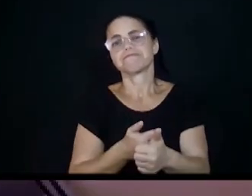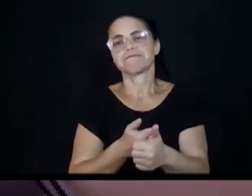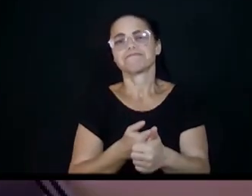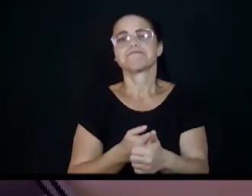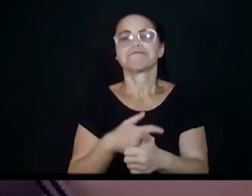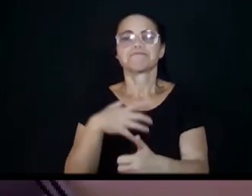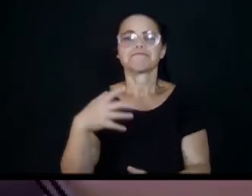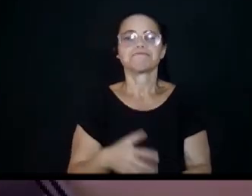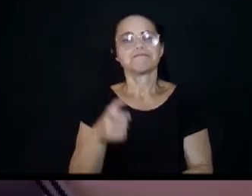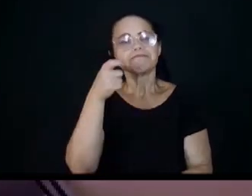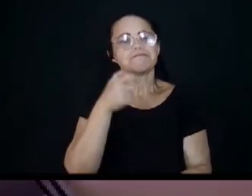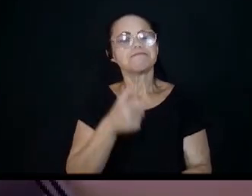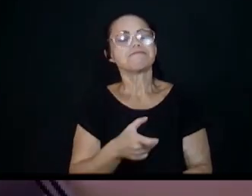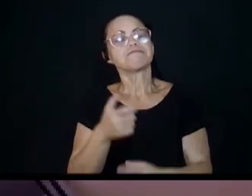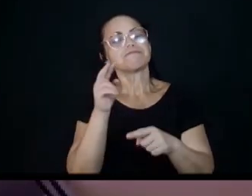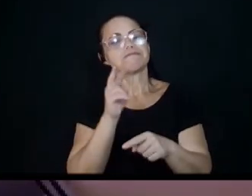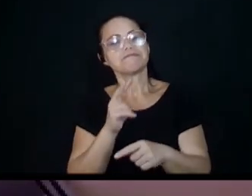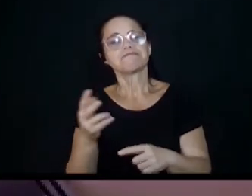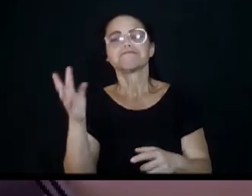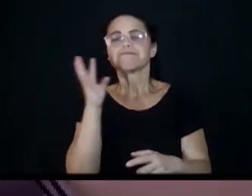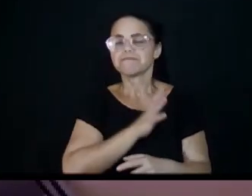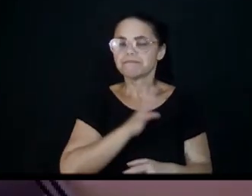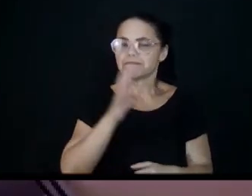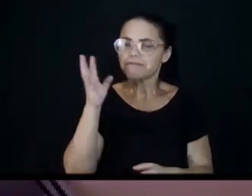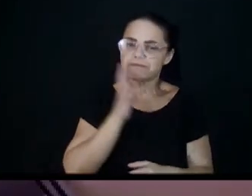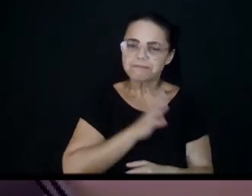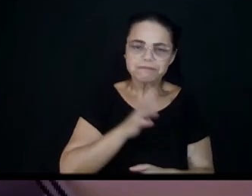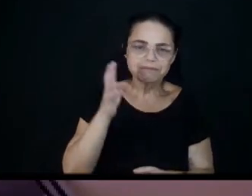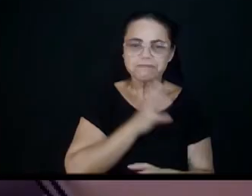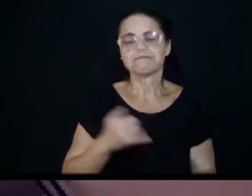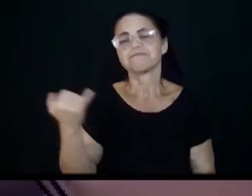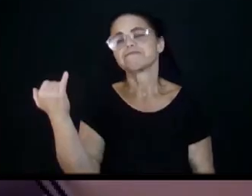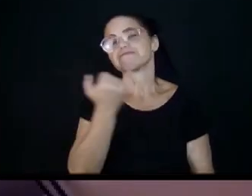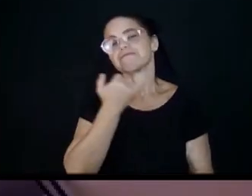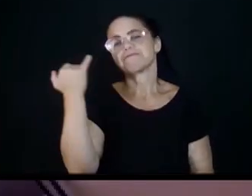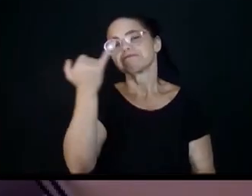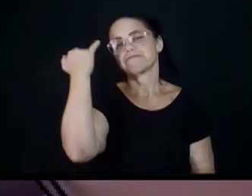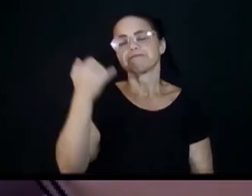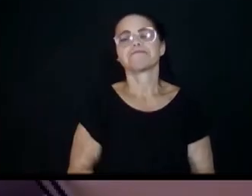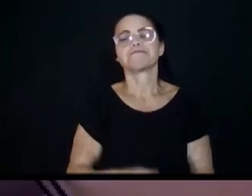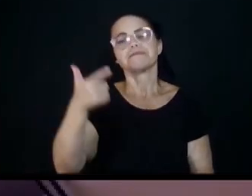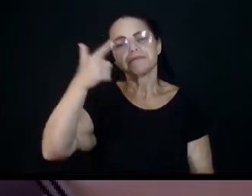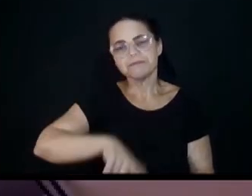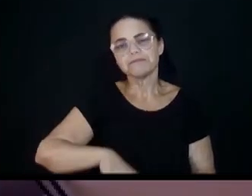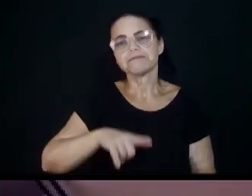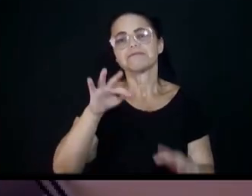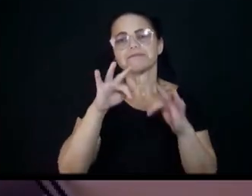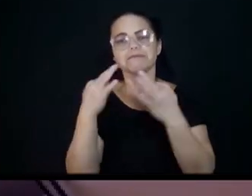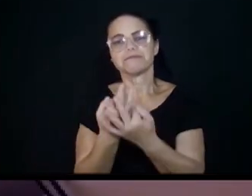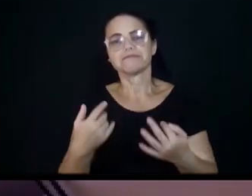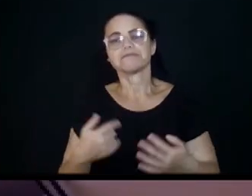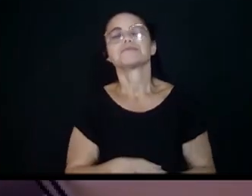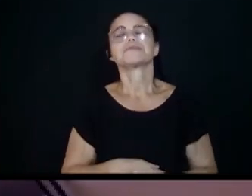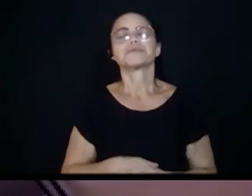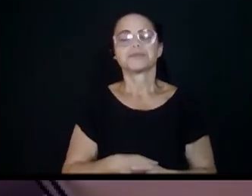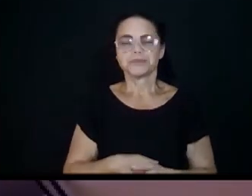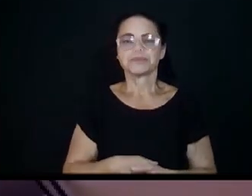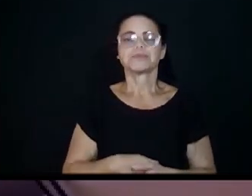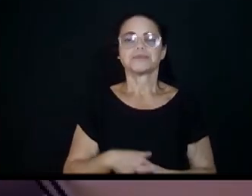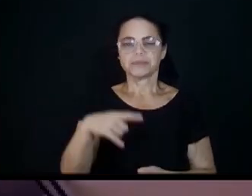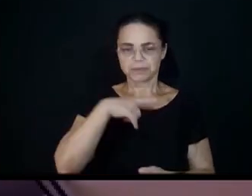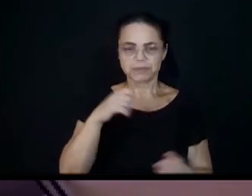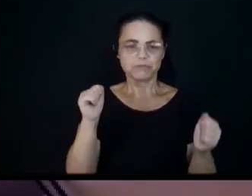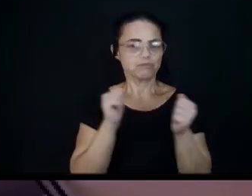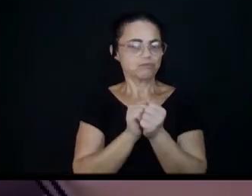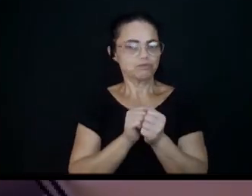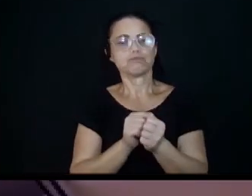né? Isso é fundamental. E, repito, envolver a família das pessoas. Elas têm que estar presentes.